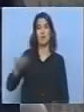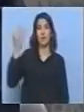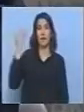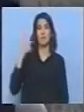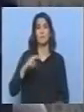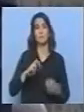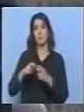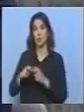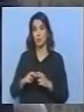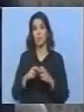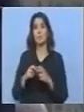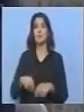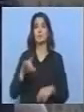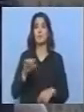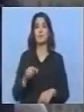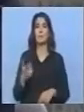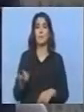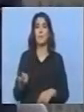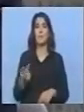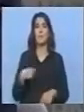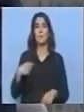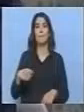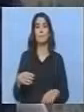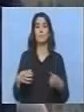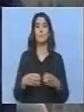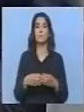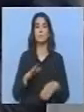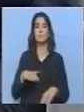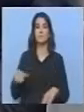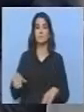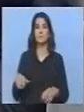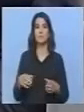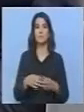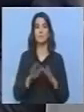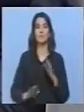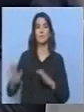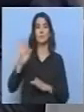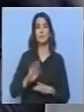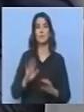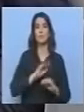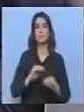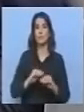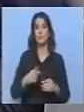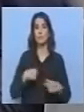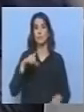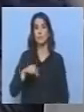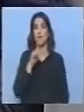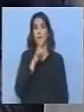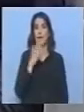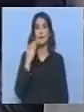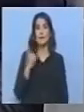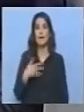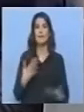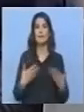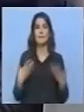estes problemas e também, enquanto presidente da Comissão de Ciência do Conselho Nacional de Educação, tive a oportunidade de tentar encontrar